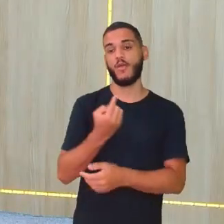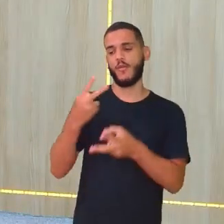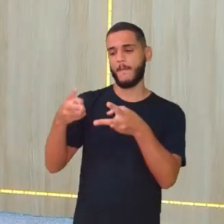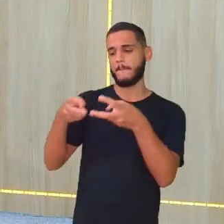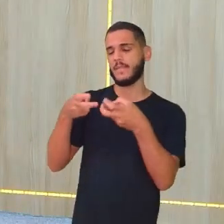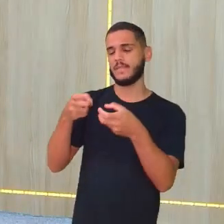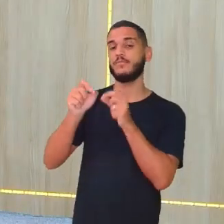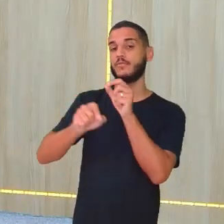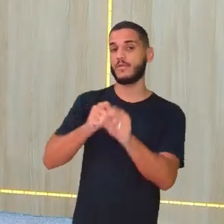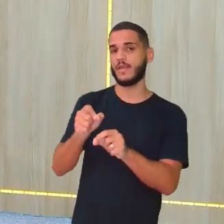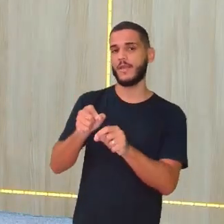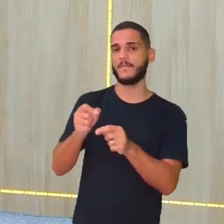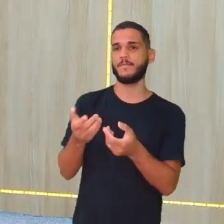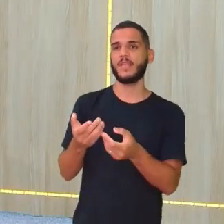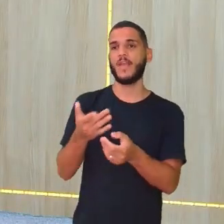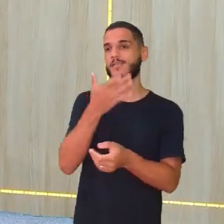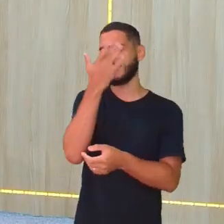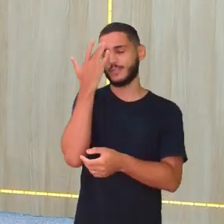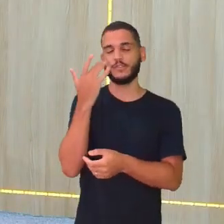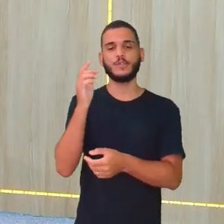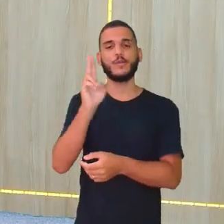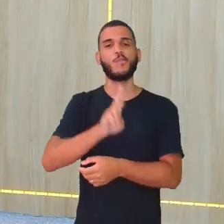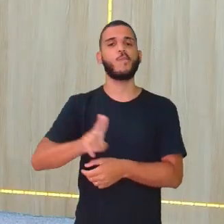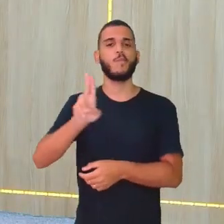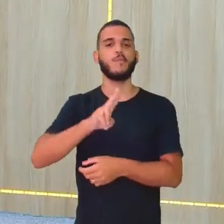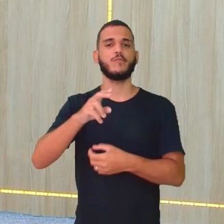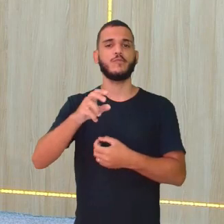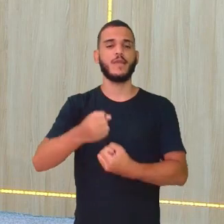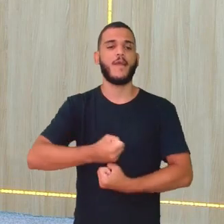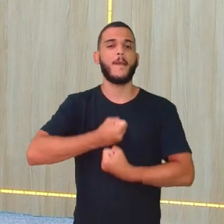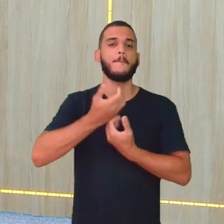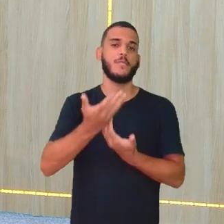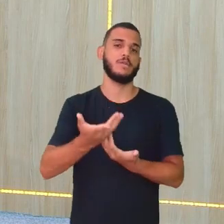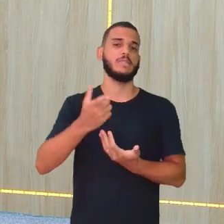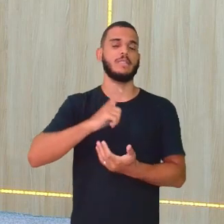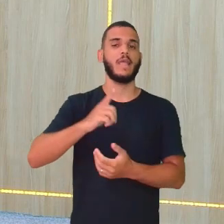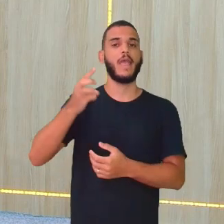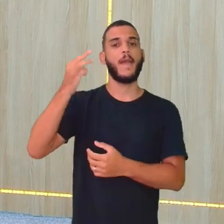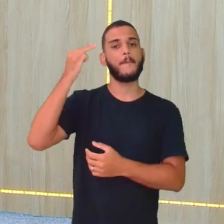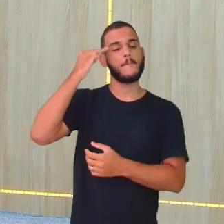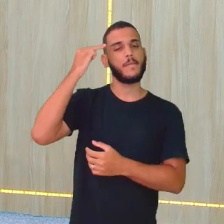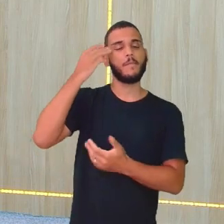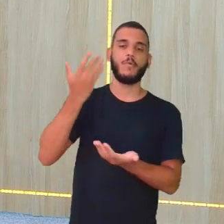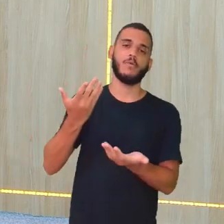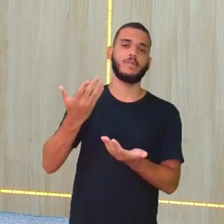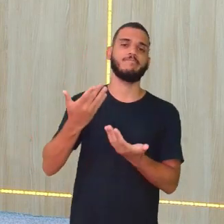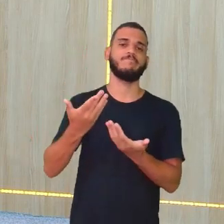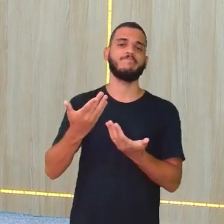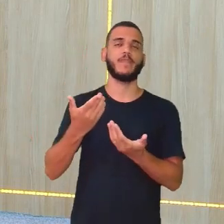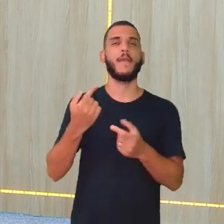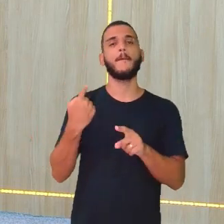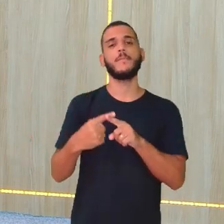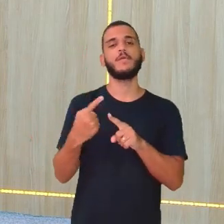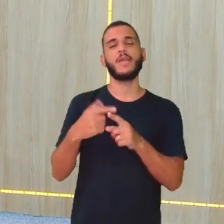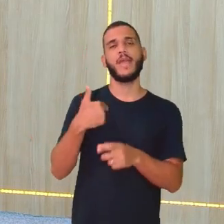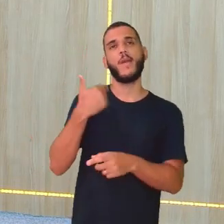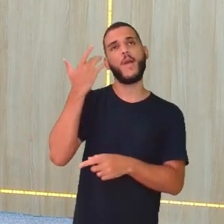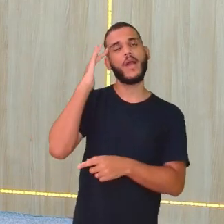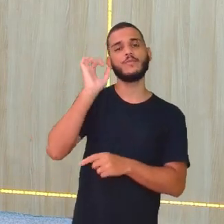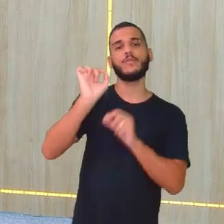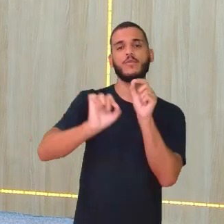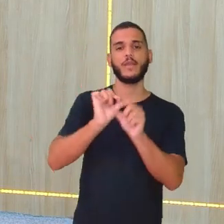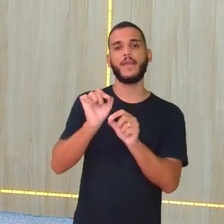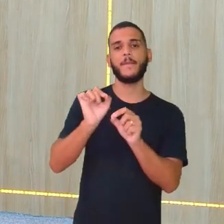percebendo que os não poetas não estavam tendo a sua memória resguardada. E assim, eu acredito que todo mundo,